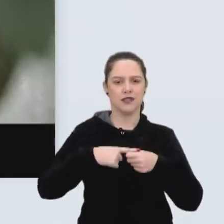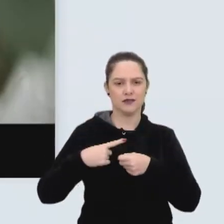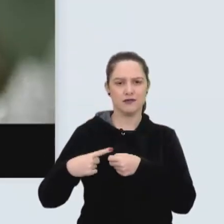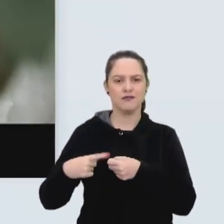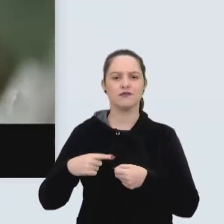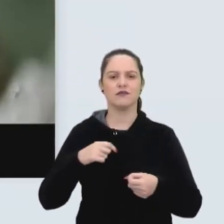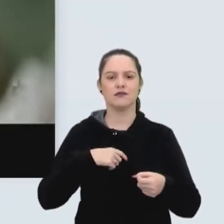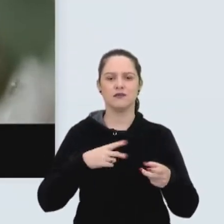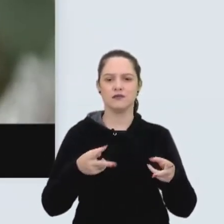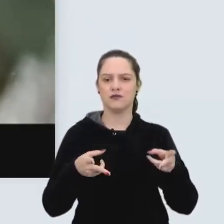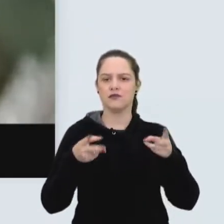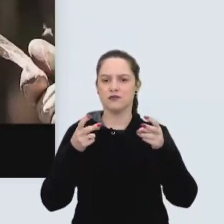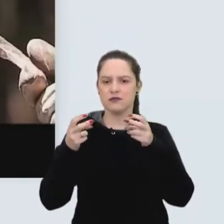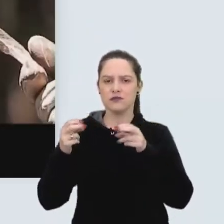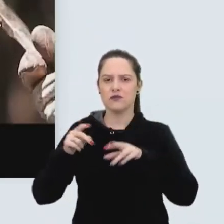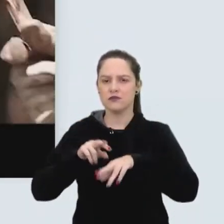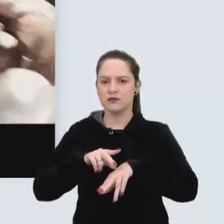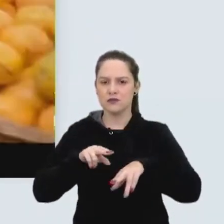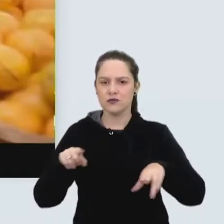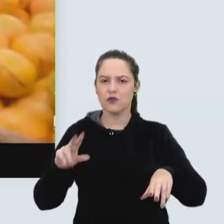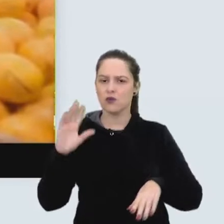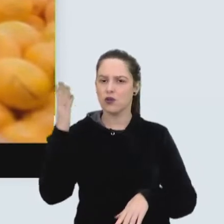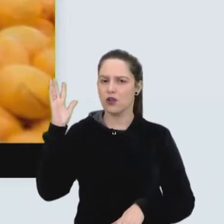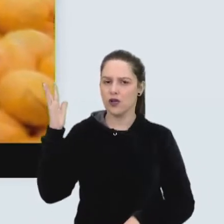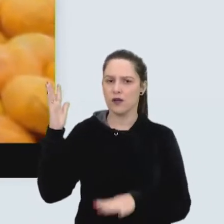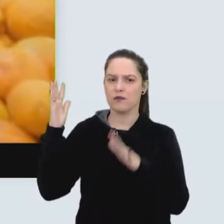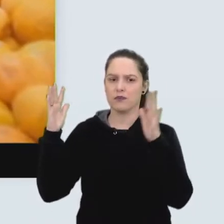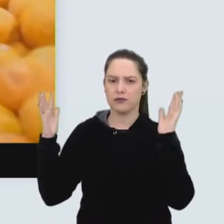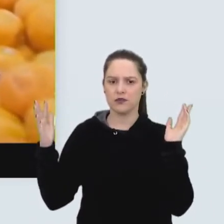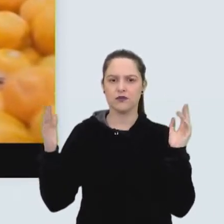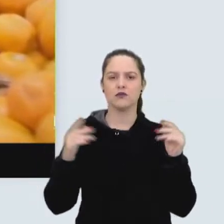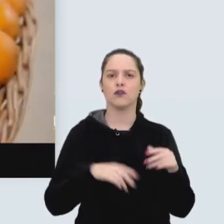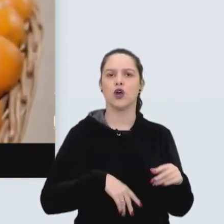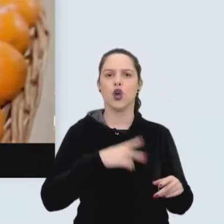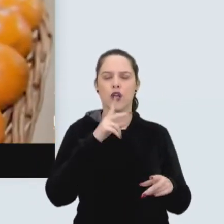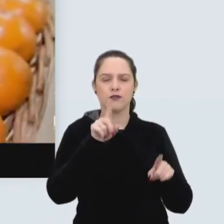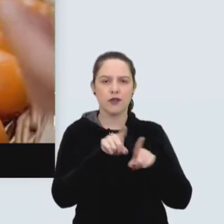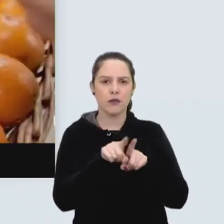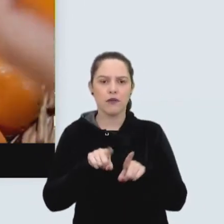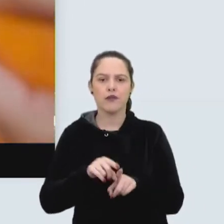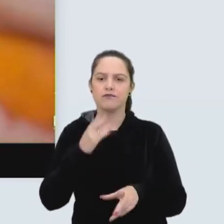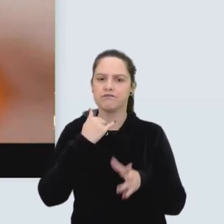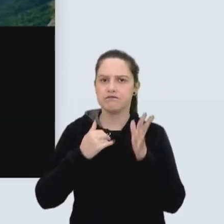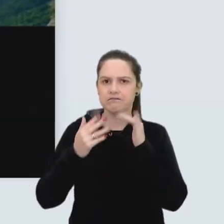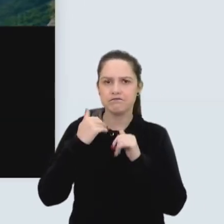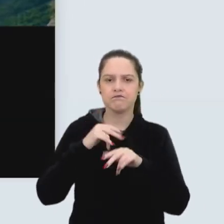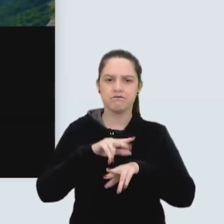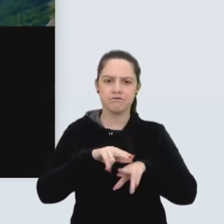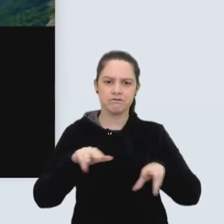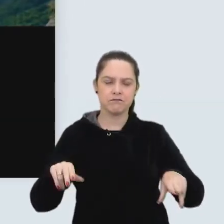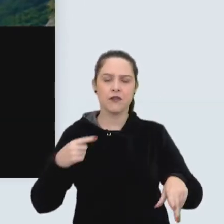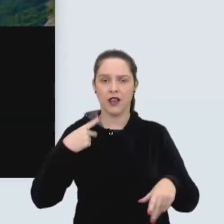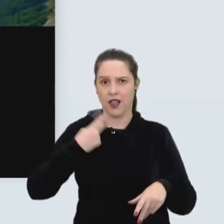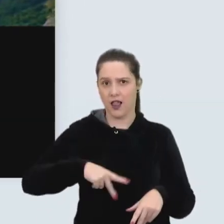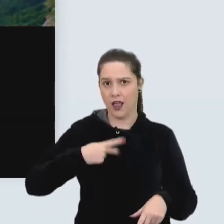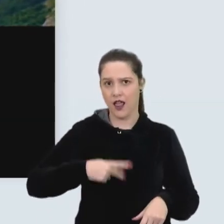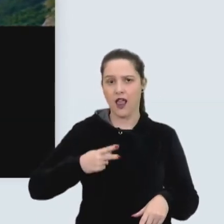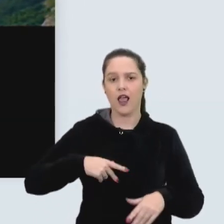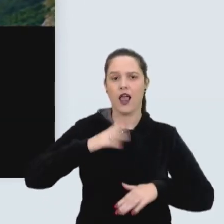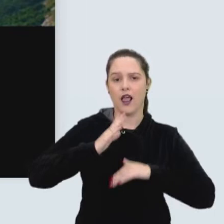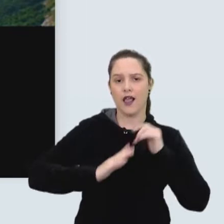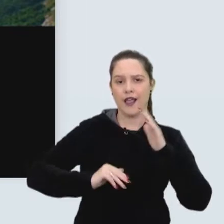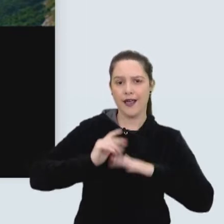férteis e os insetos que polinizam as plantas dos cultivos e contribuem na produção de alimentos. Assim, as unidades